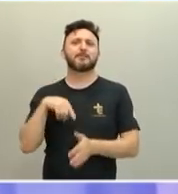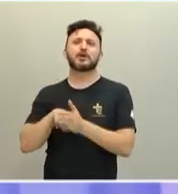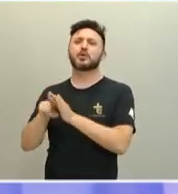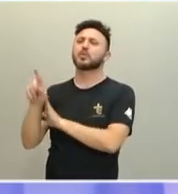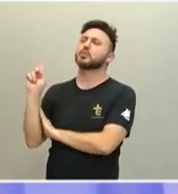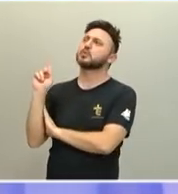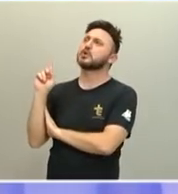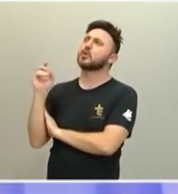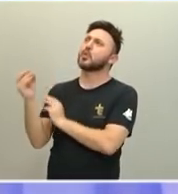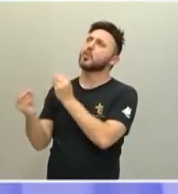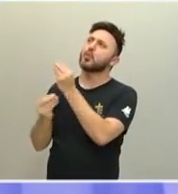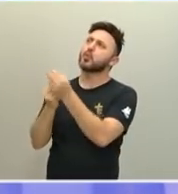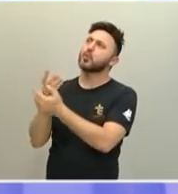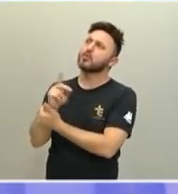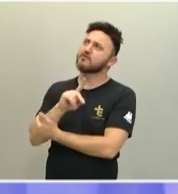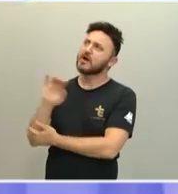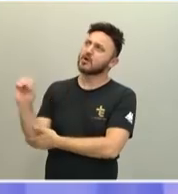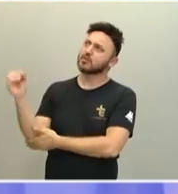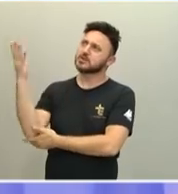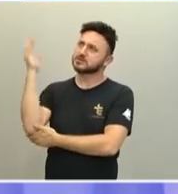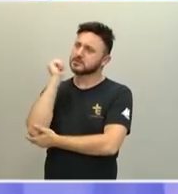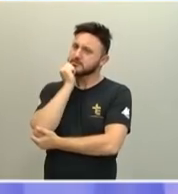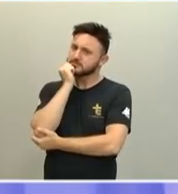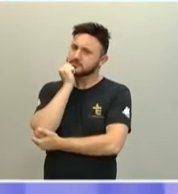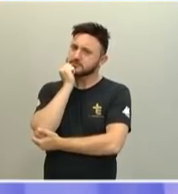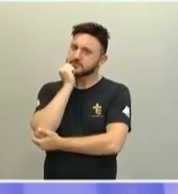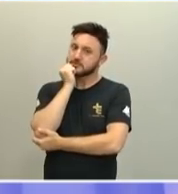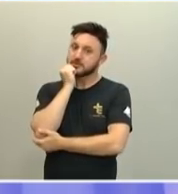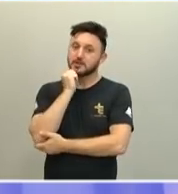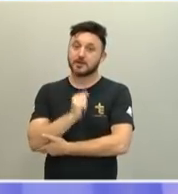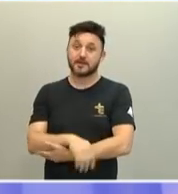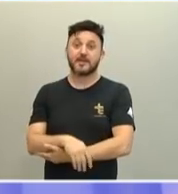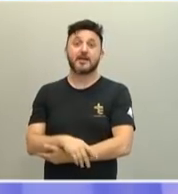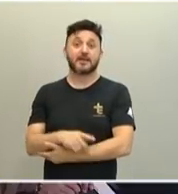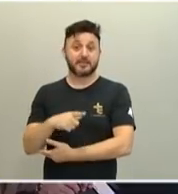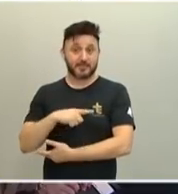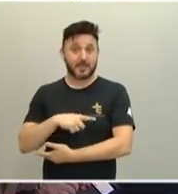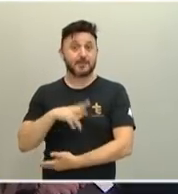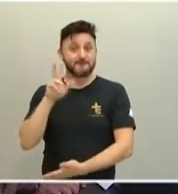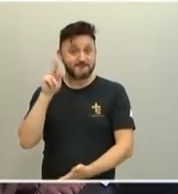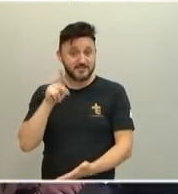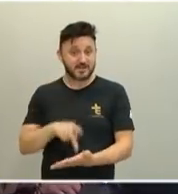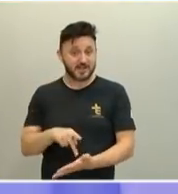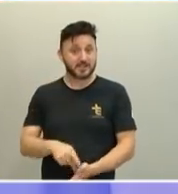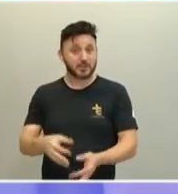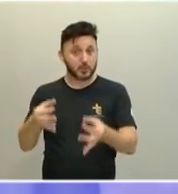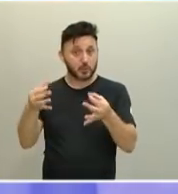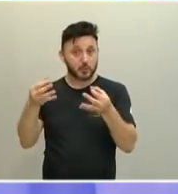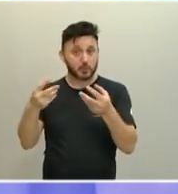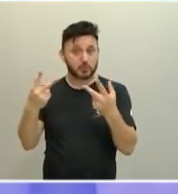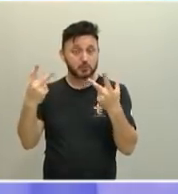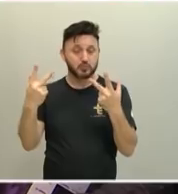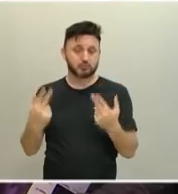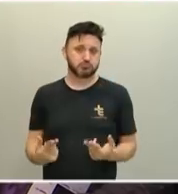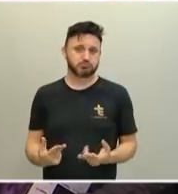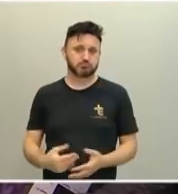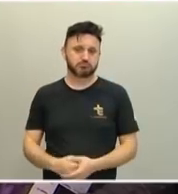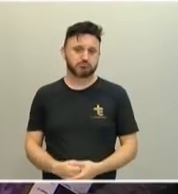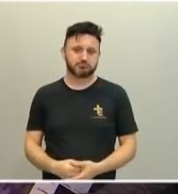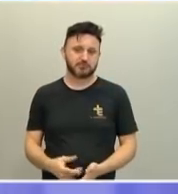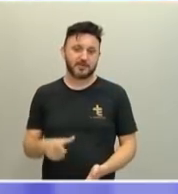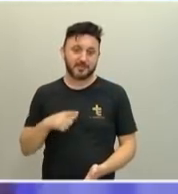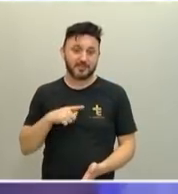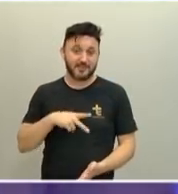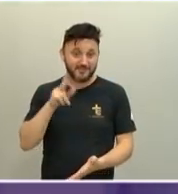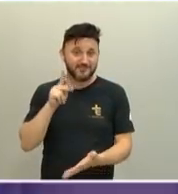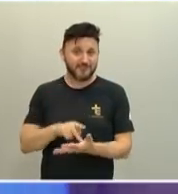faça uma afirmação agora em nome de Jesus. Fala, tem como, fala. Tem como. Mais forte, tem como. Tem